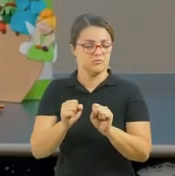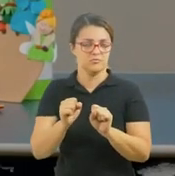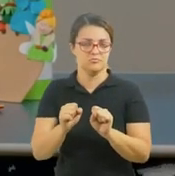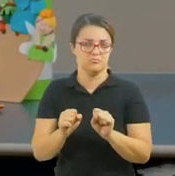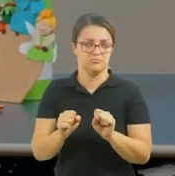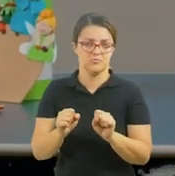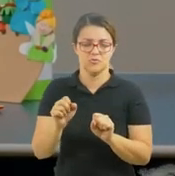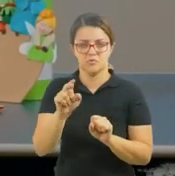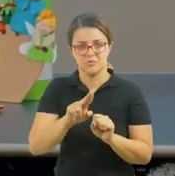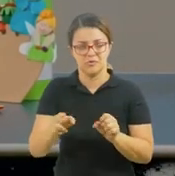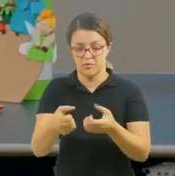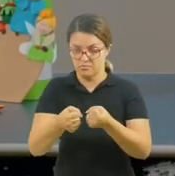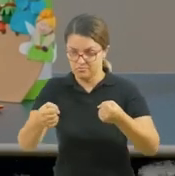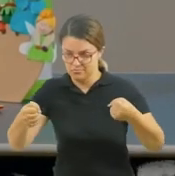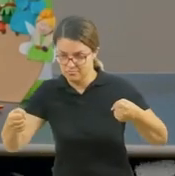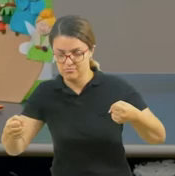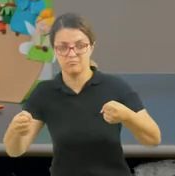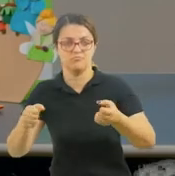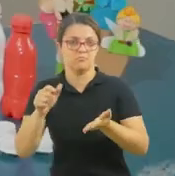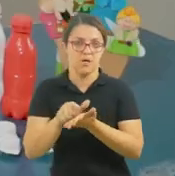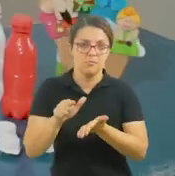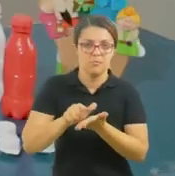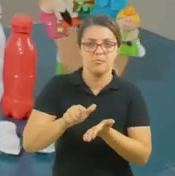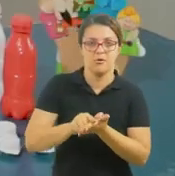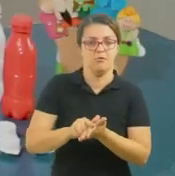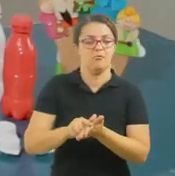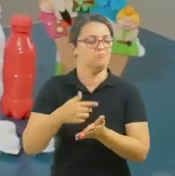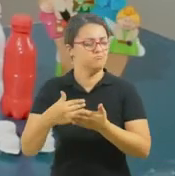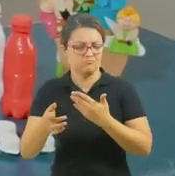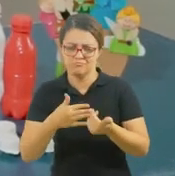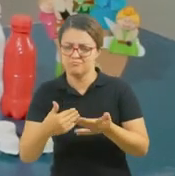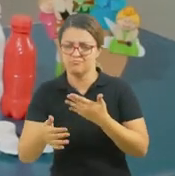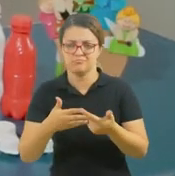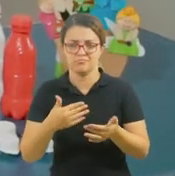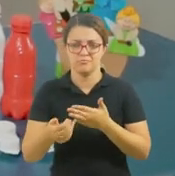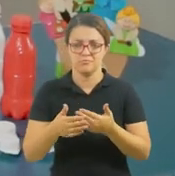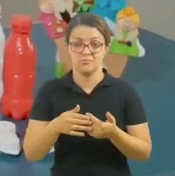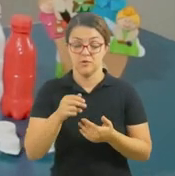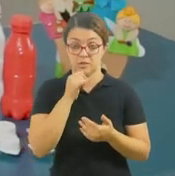ser em cartolina, folha de sulfite. Aí, quando você tiver uma